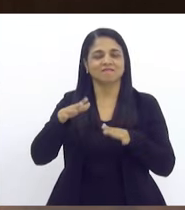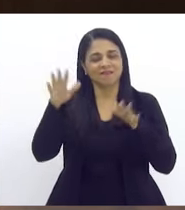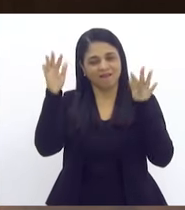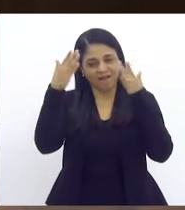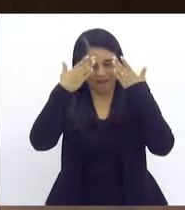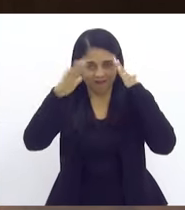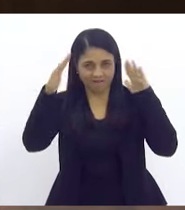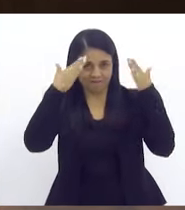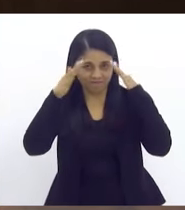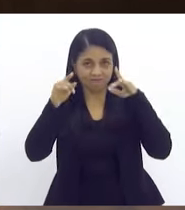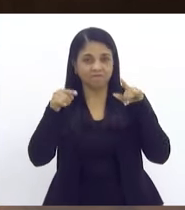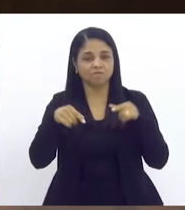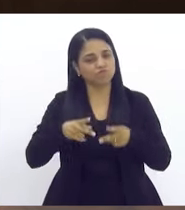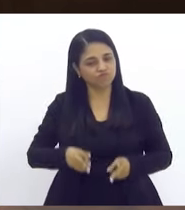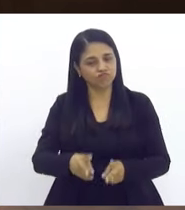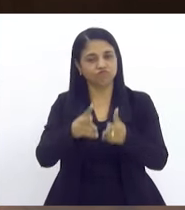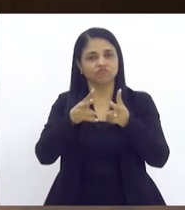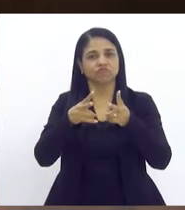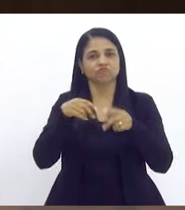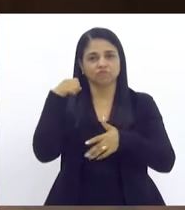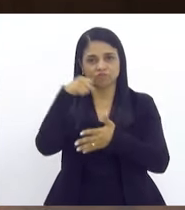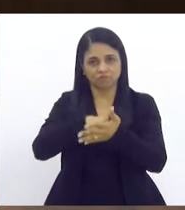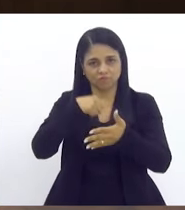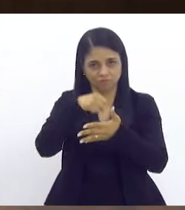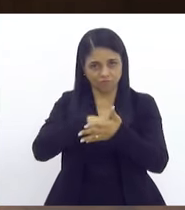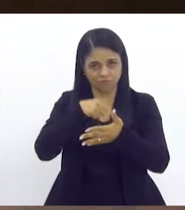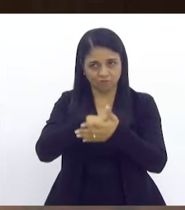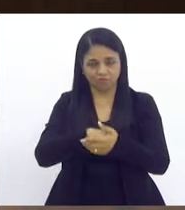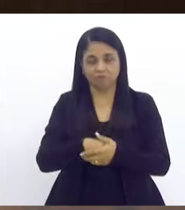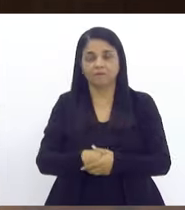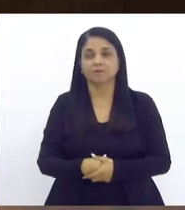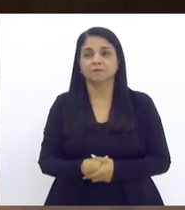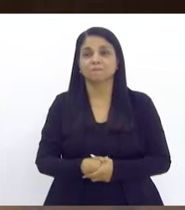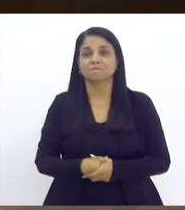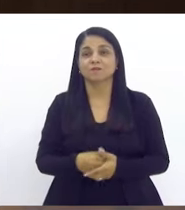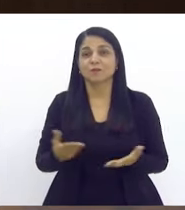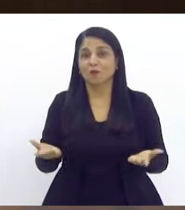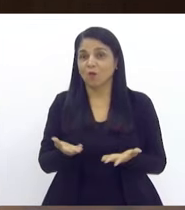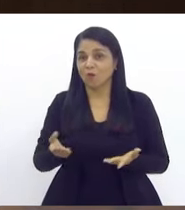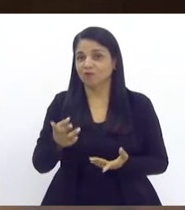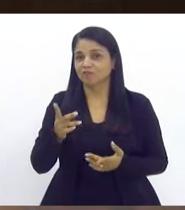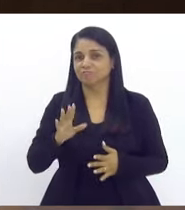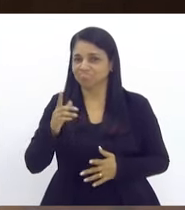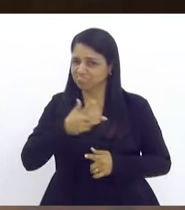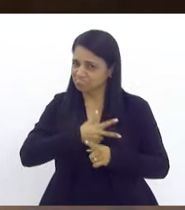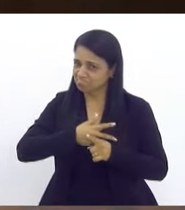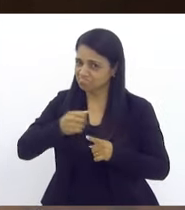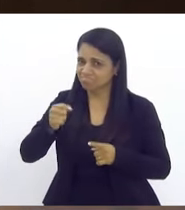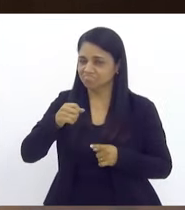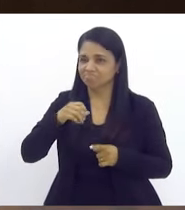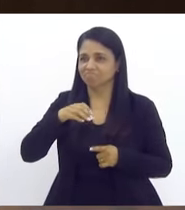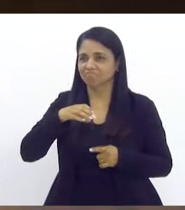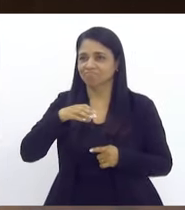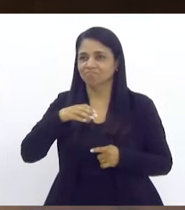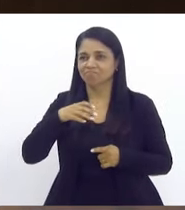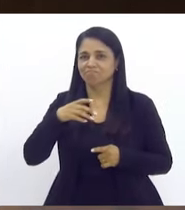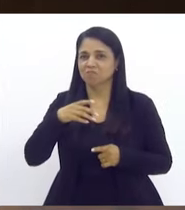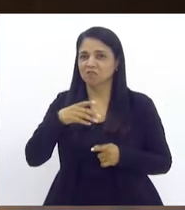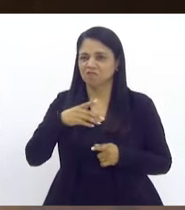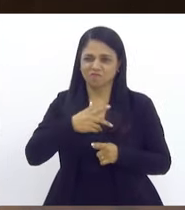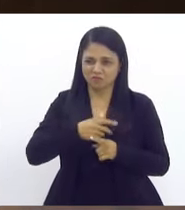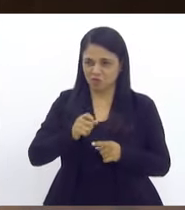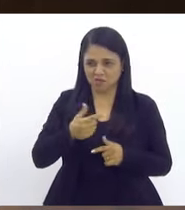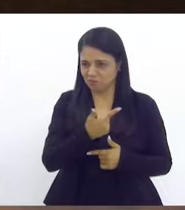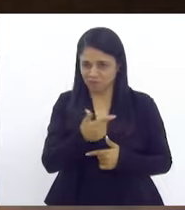alegria de ver que nós continuamos a sua luta. E nesse dia de Vascaíno, né, nós não ganhamos, mas estamos aqui com